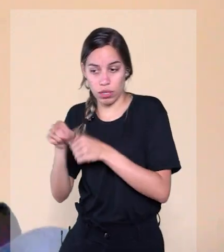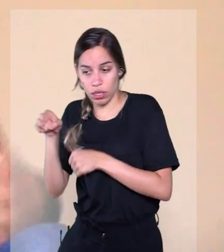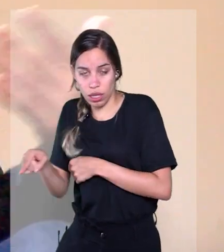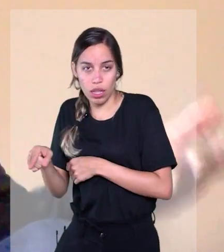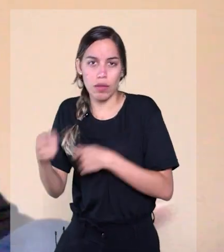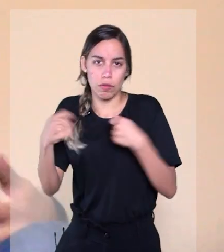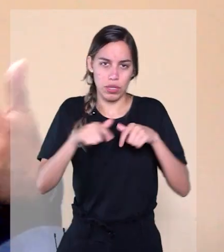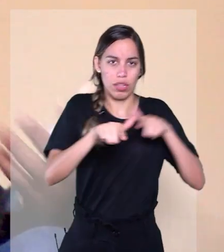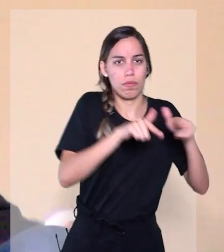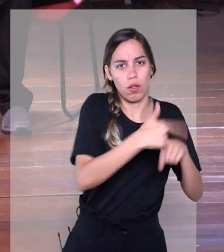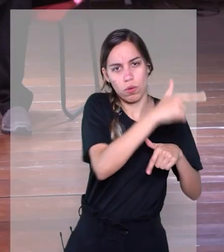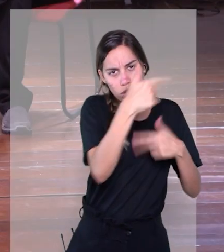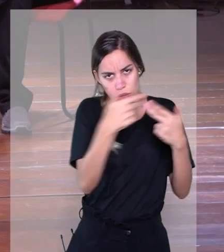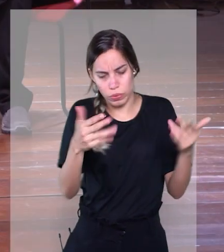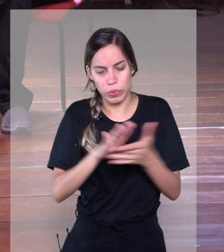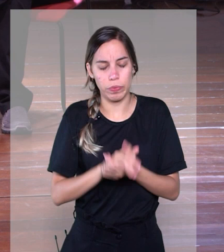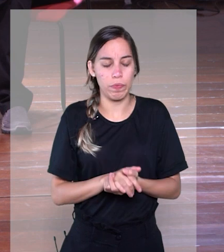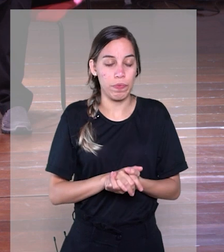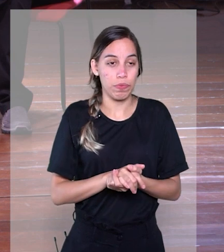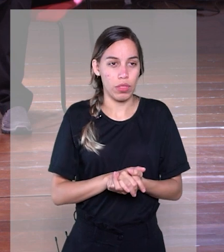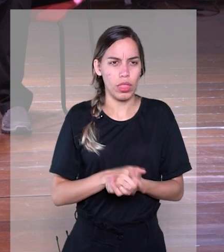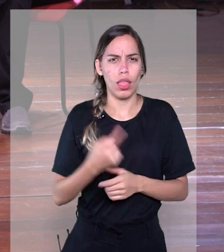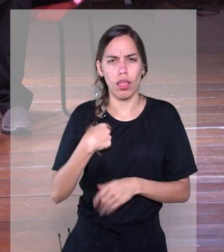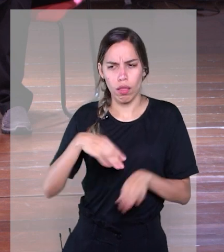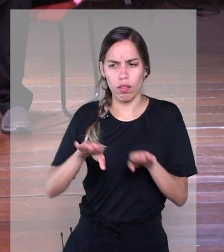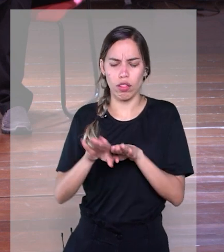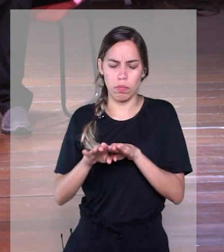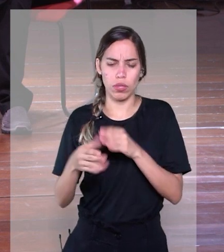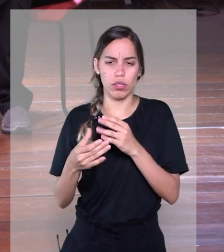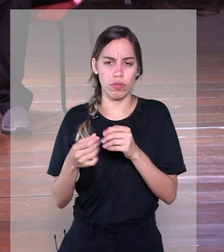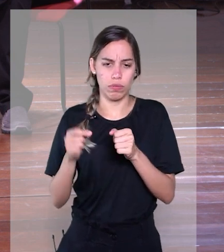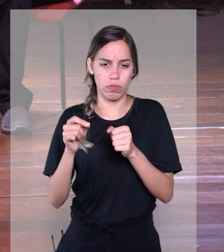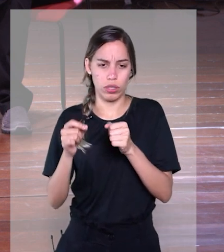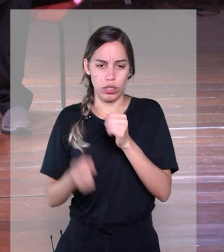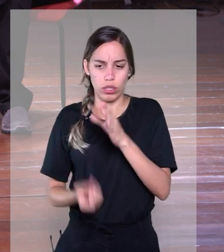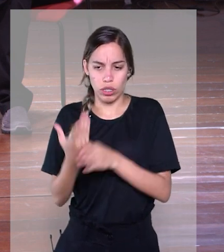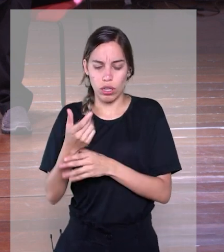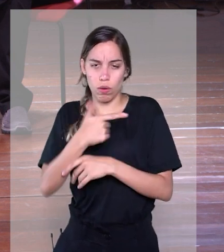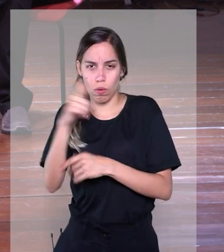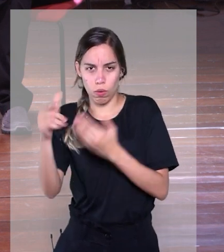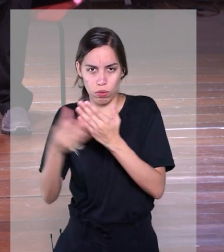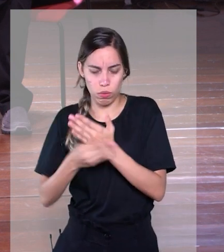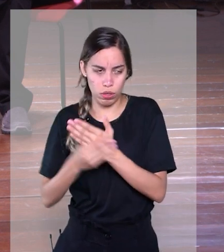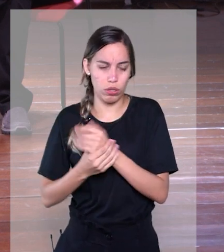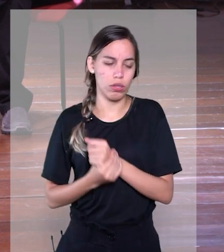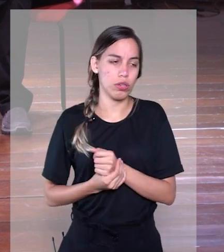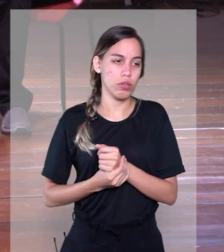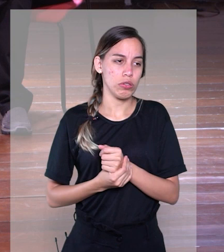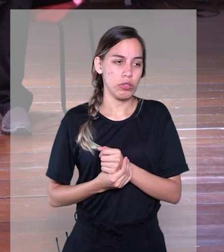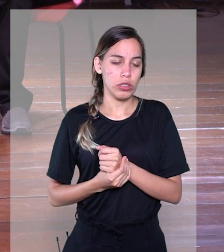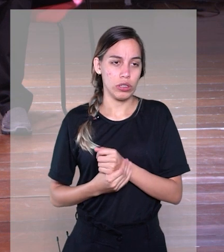Brasil, aí fiz outros projetos e tenho outros livros, alguns encomendados, né? De empresas, livros